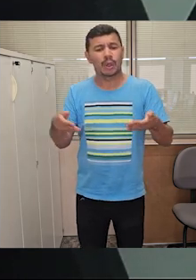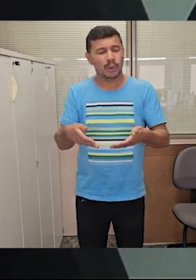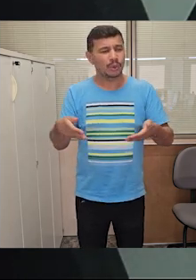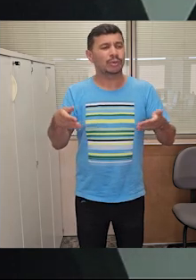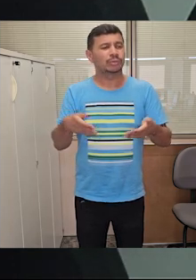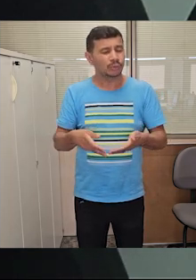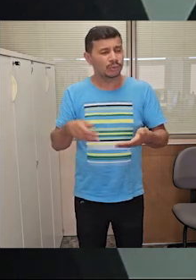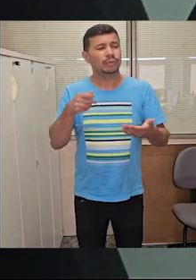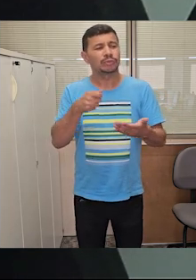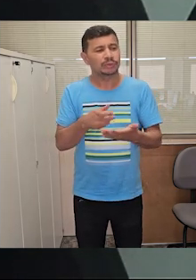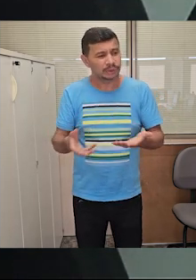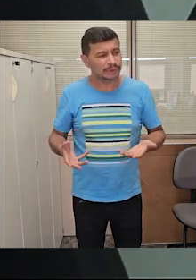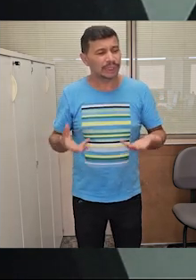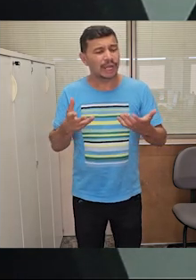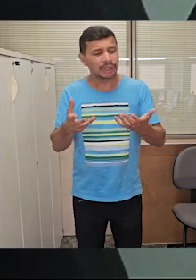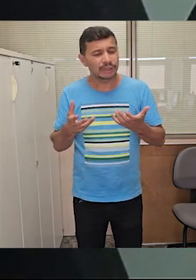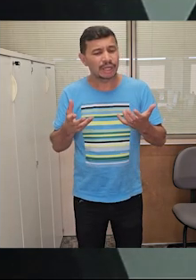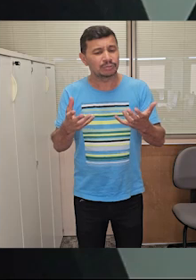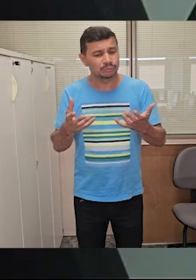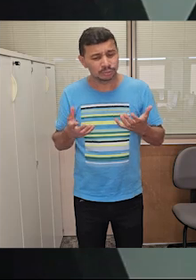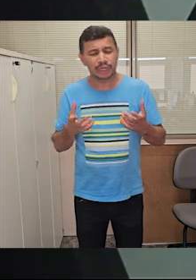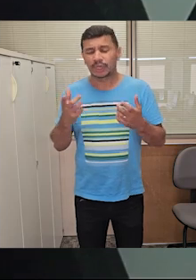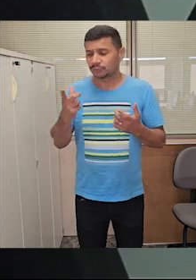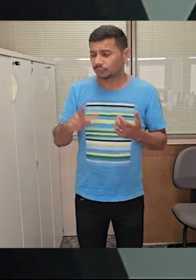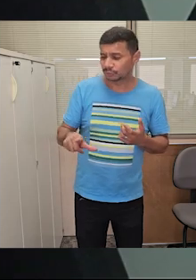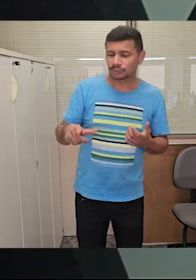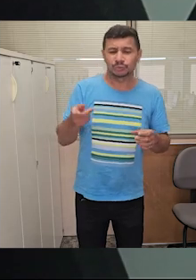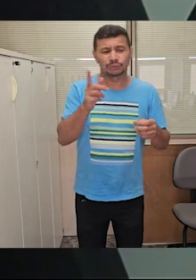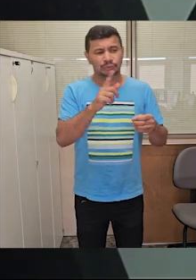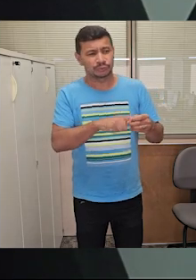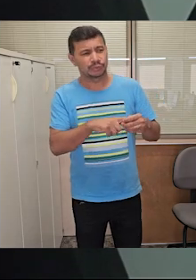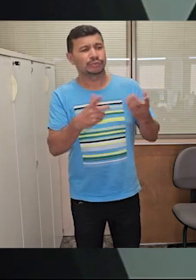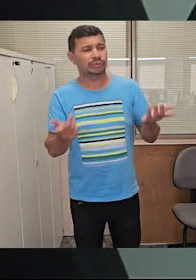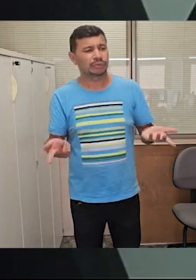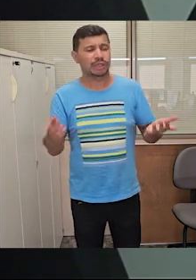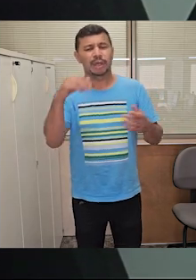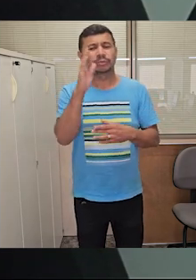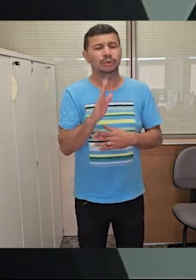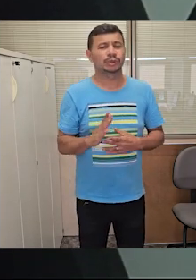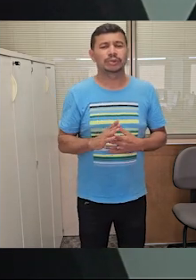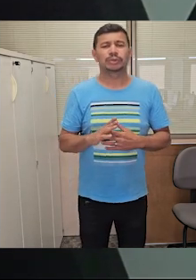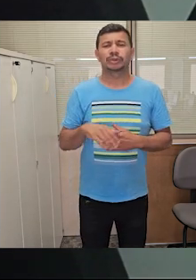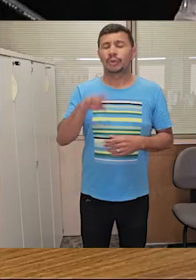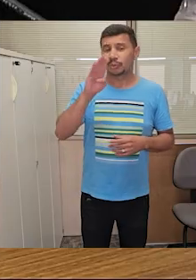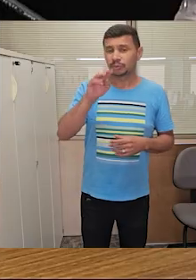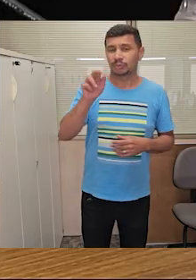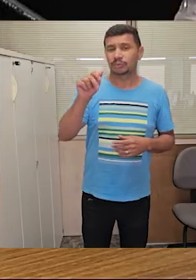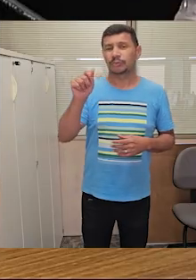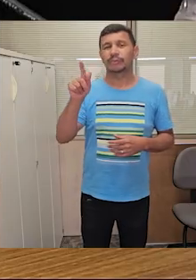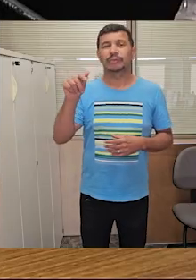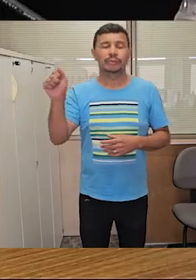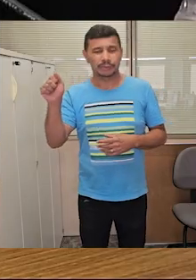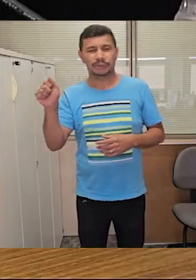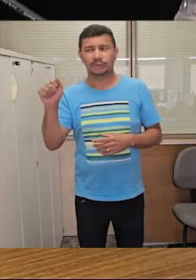que continuam tentando, fazendo o que tem de pior para a sociedade brasileira. Braga Neto estava lá